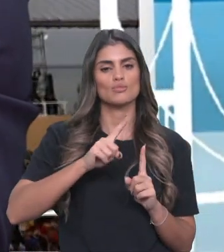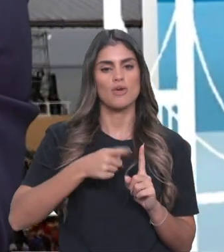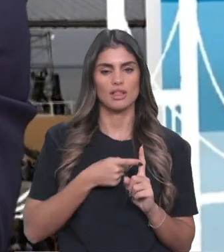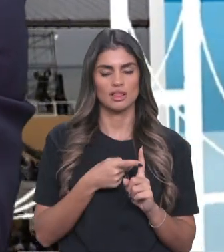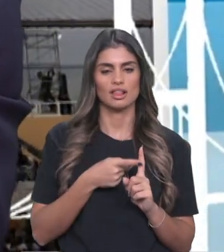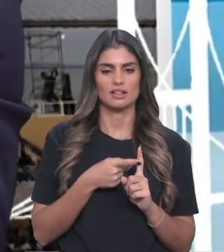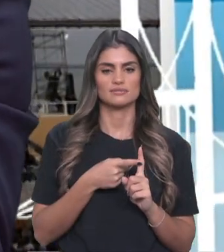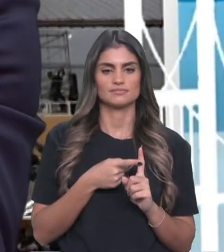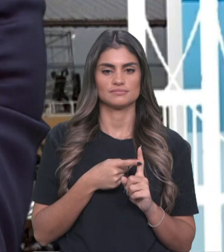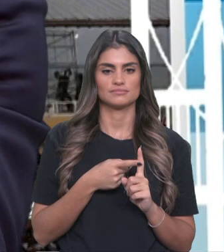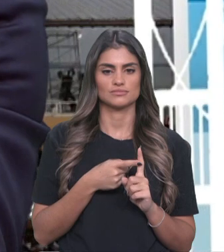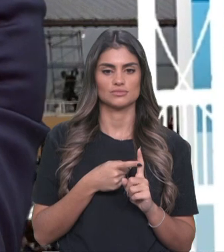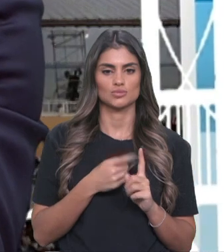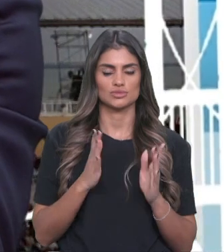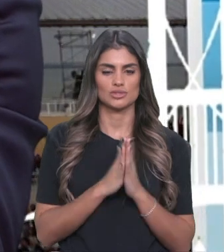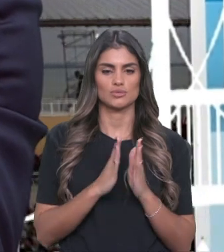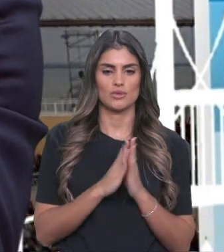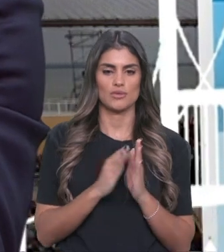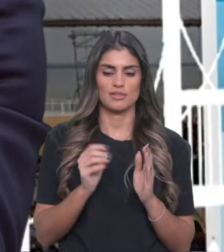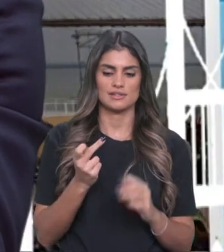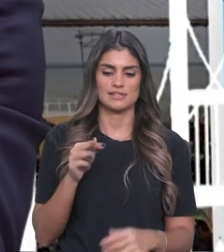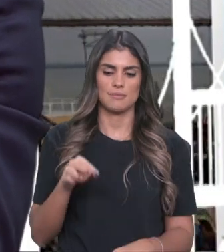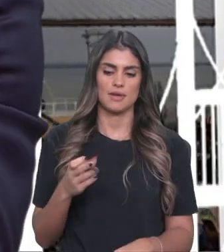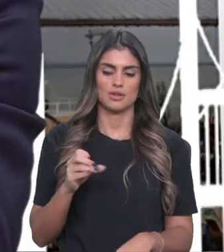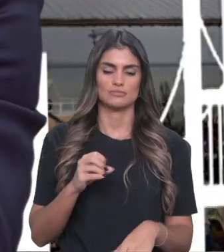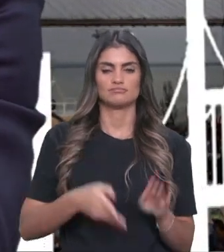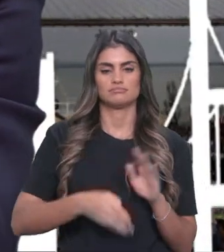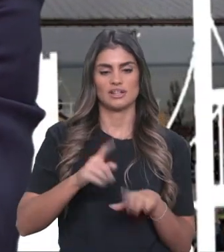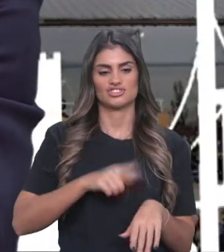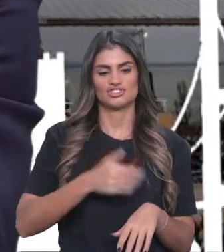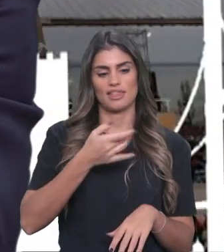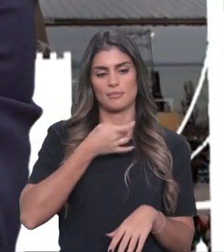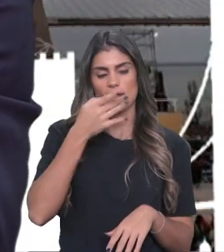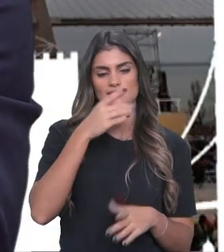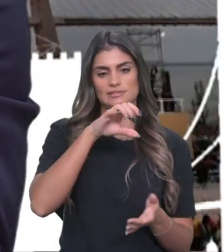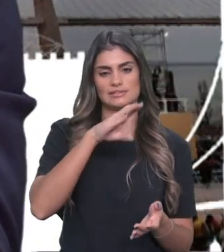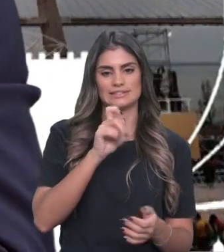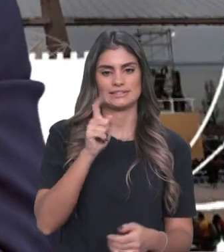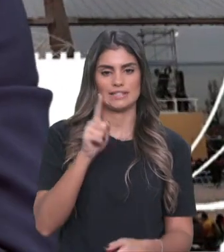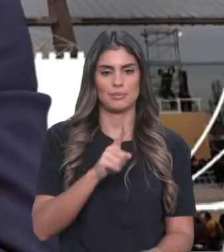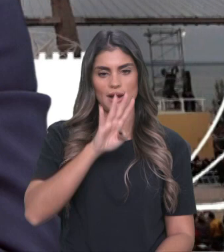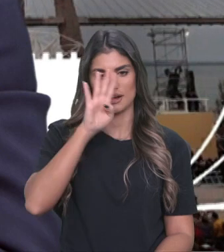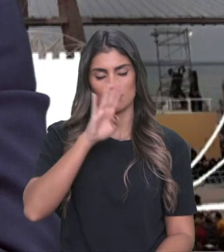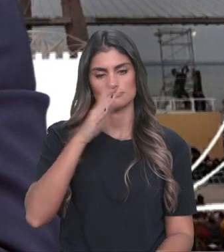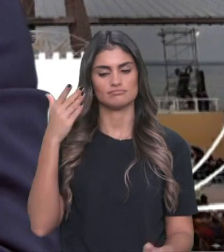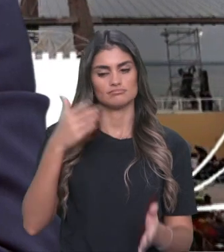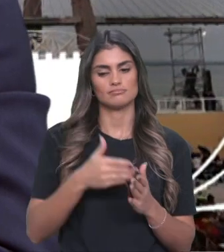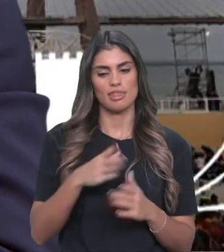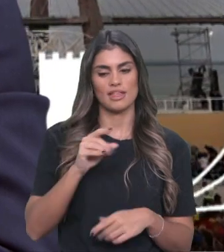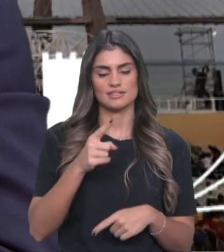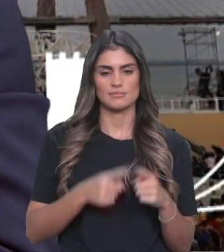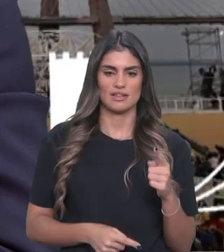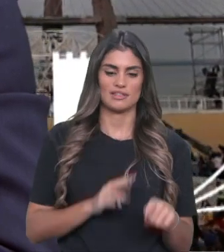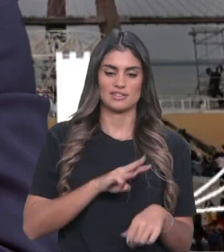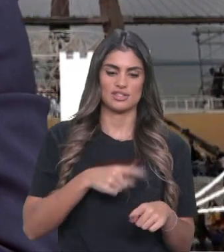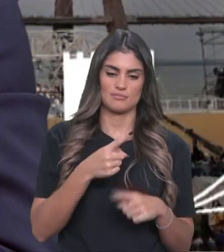ao Santuário do Sameiro, que parte às 7 da manhã da Sé de Braga e chega mais ou menos às 10h30 ao Sameiro,